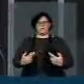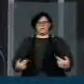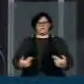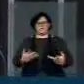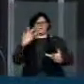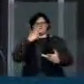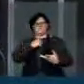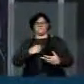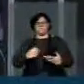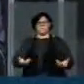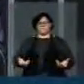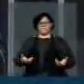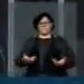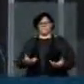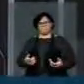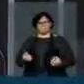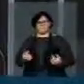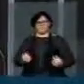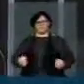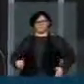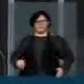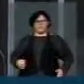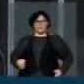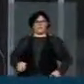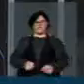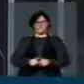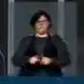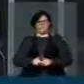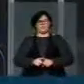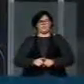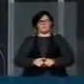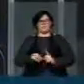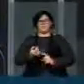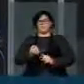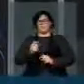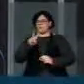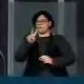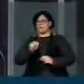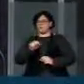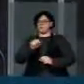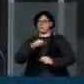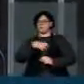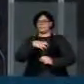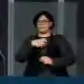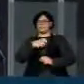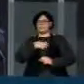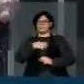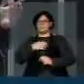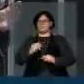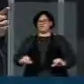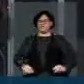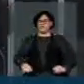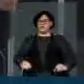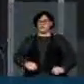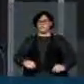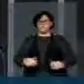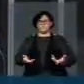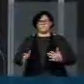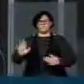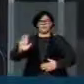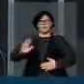de terno, gravata e capital, que poucas vezes se dá mal, mesmo que haja também delinquindo, porque o delinquente, todos sabemos,